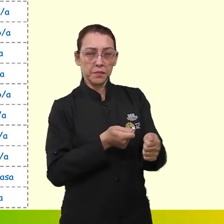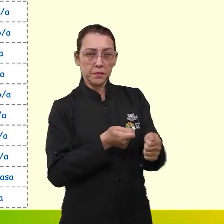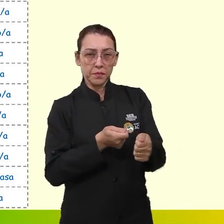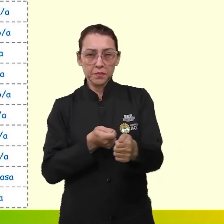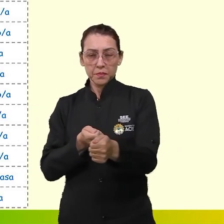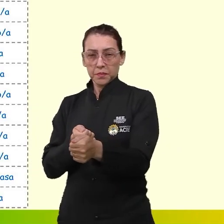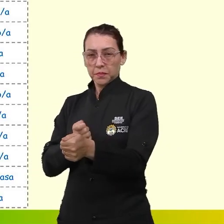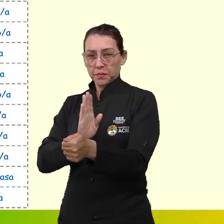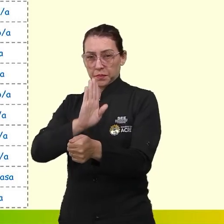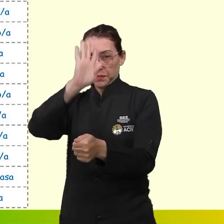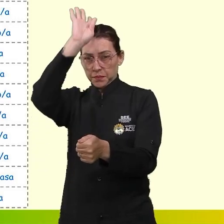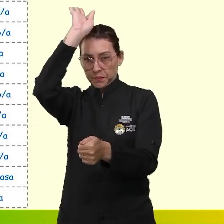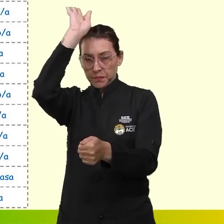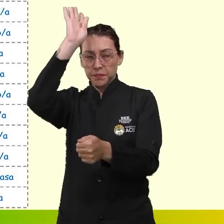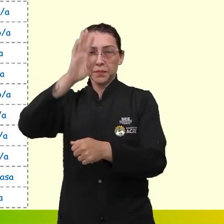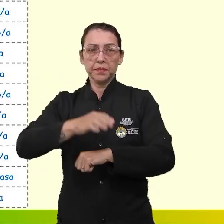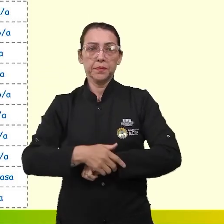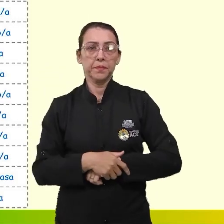é o